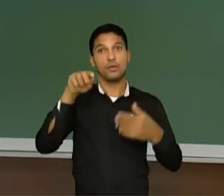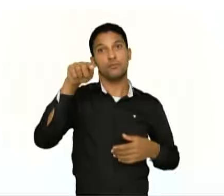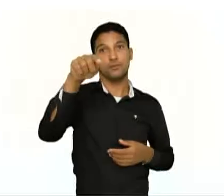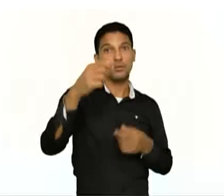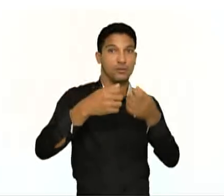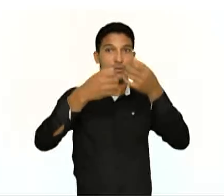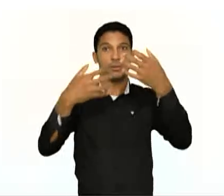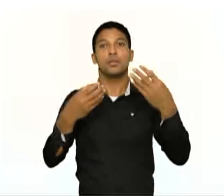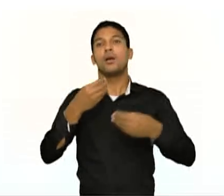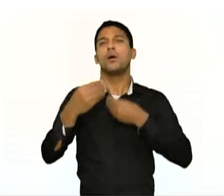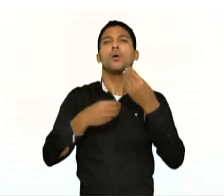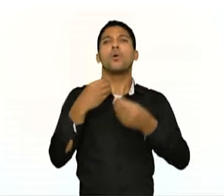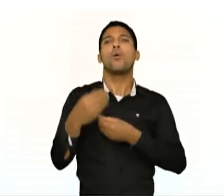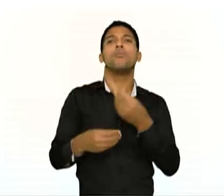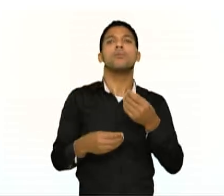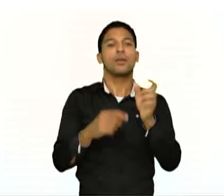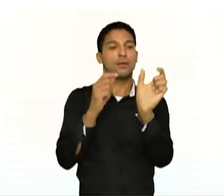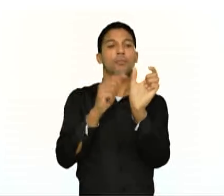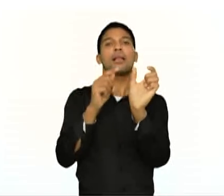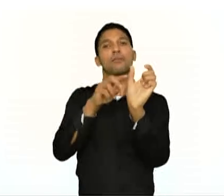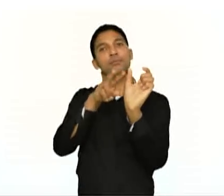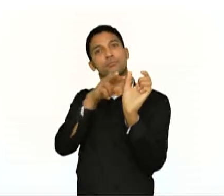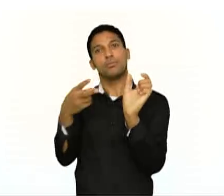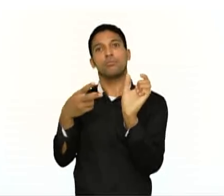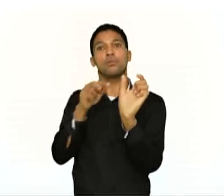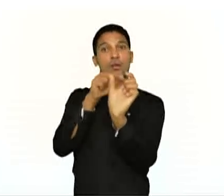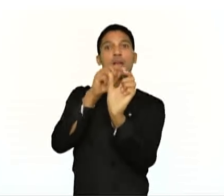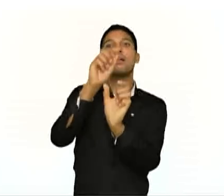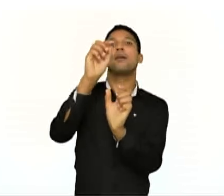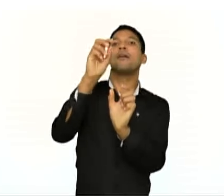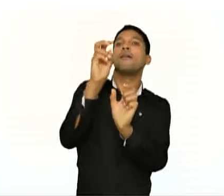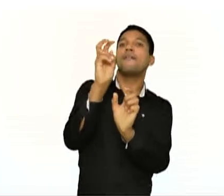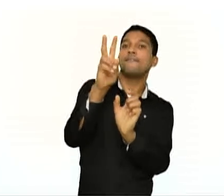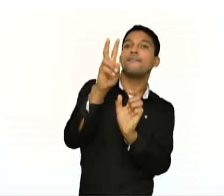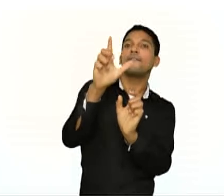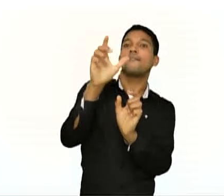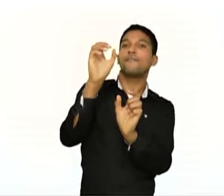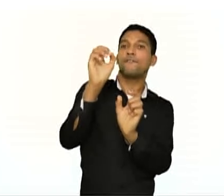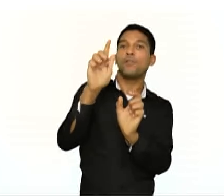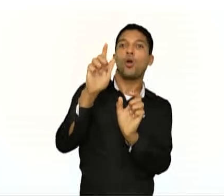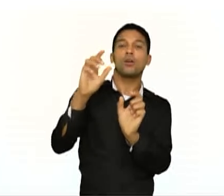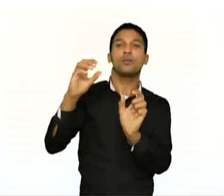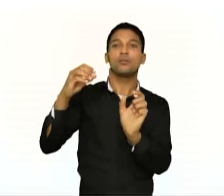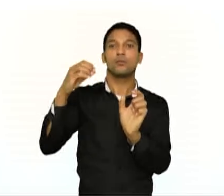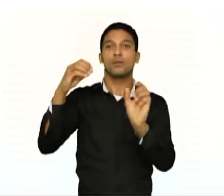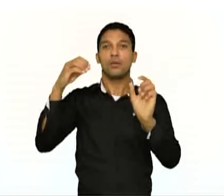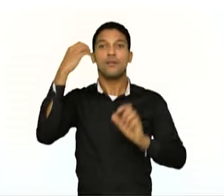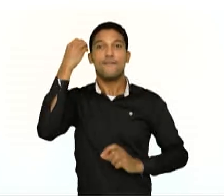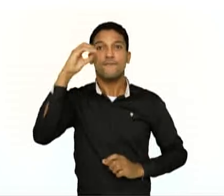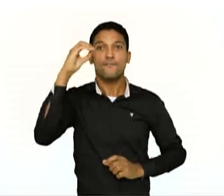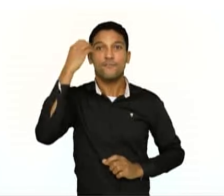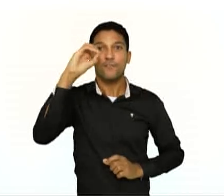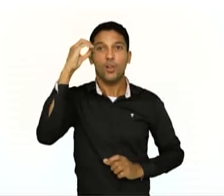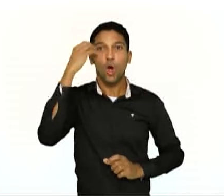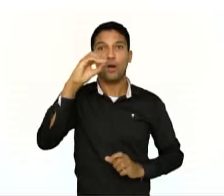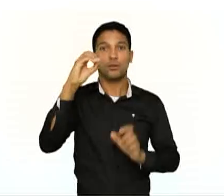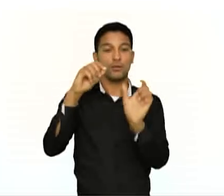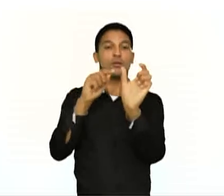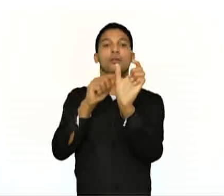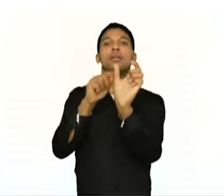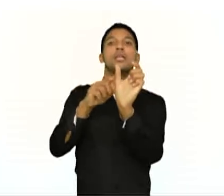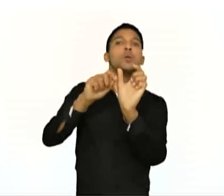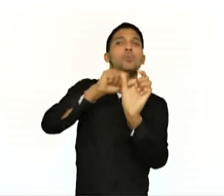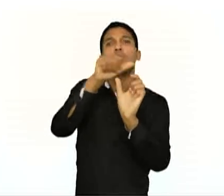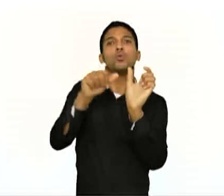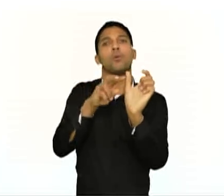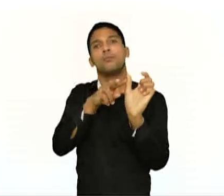ocorreu a derivação das palavras vlogger e blogueiro. Tá? Tendo em vista isso que a gente discutiu ao longo desse começo